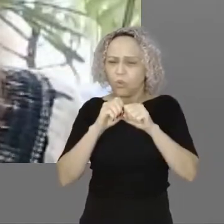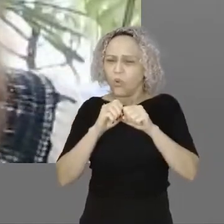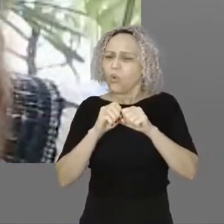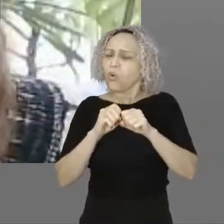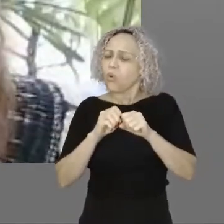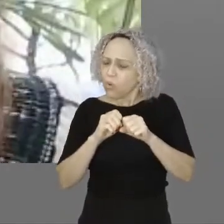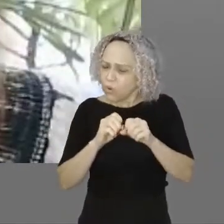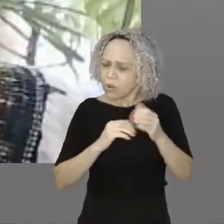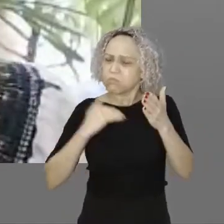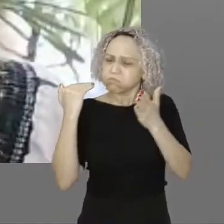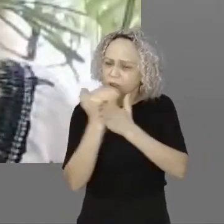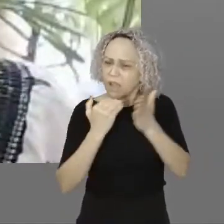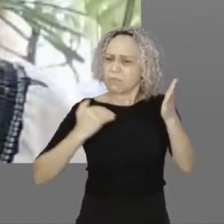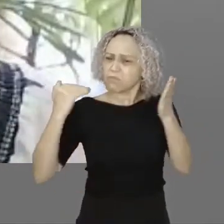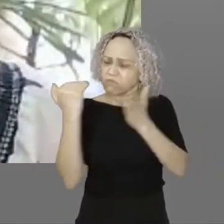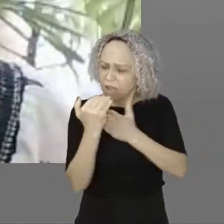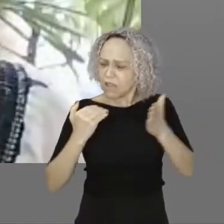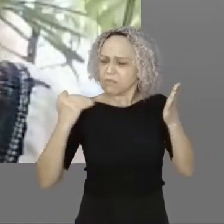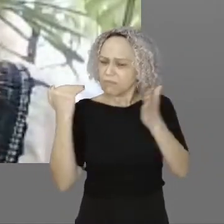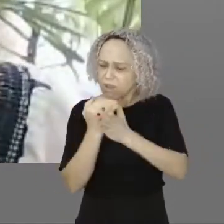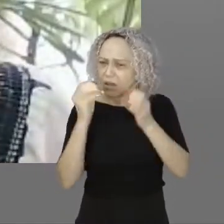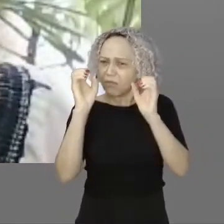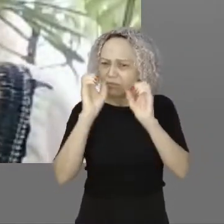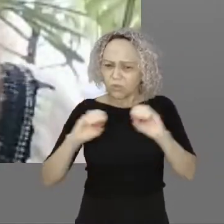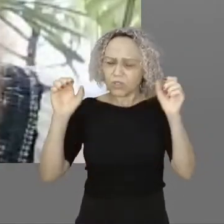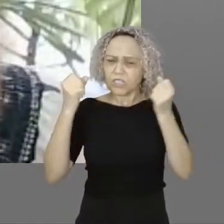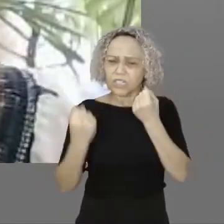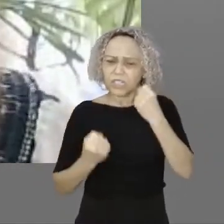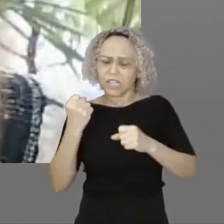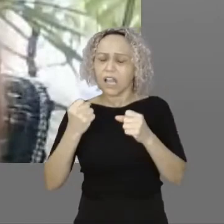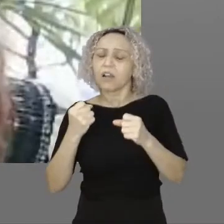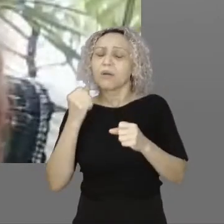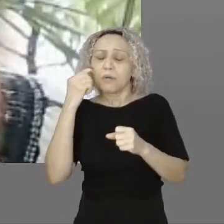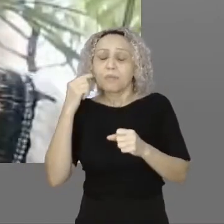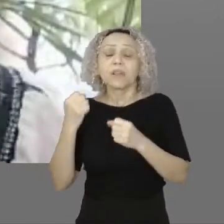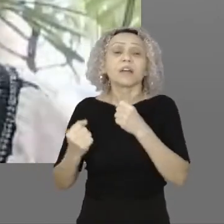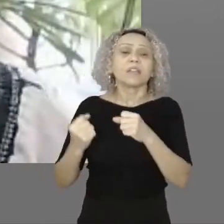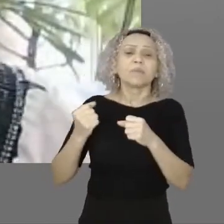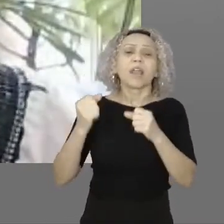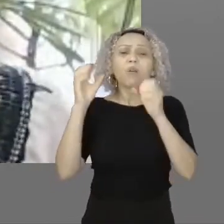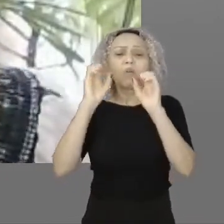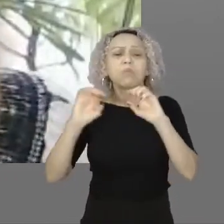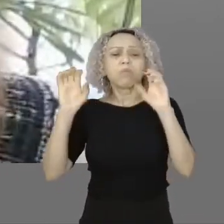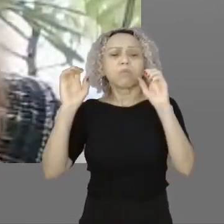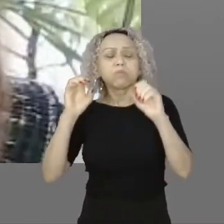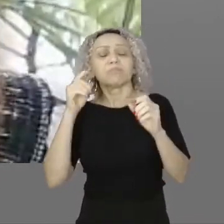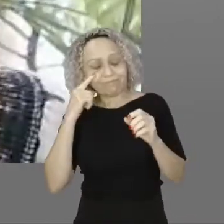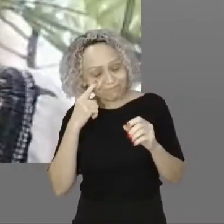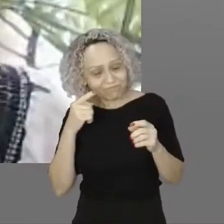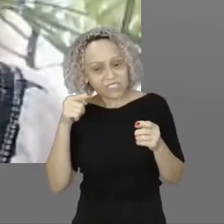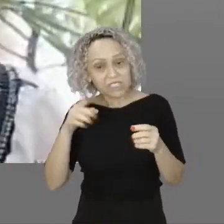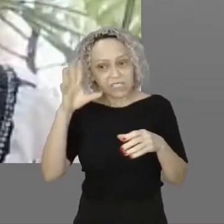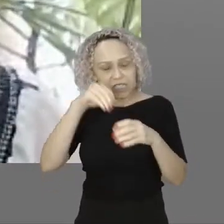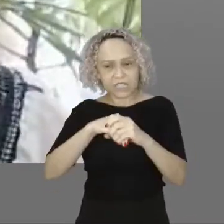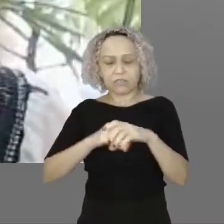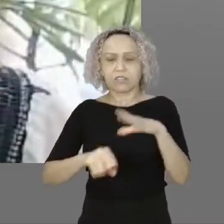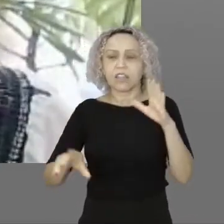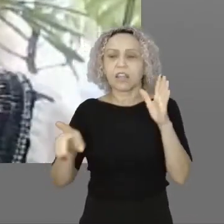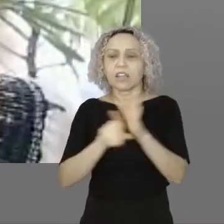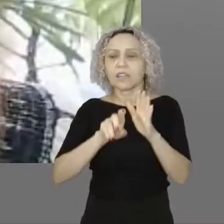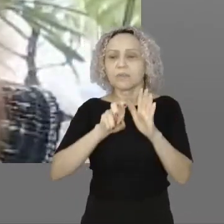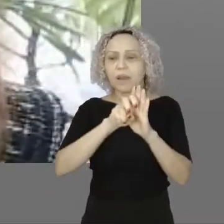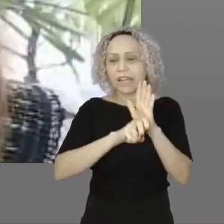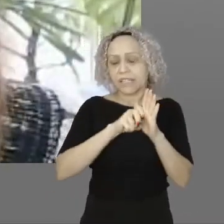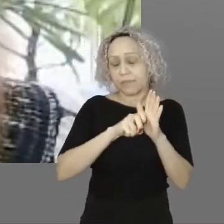carros e de patrulhas Maria da Penha para favorecer com que as mulheres tenham esse apoio. Estamos investindo em casas da mulher brasileira,